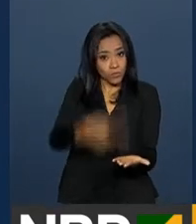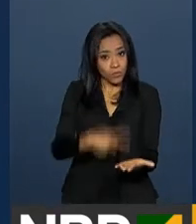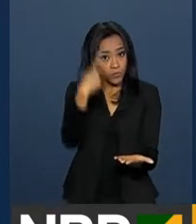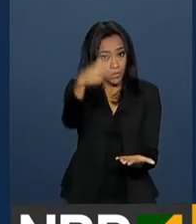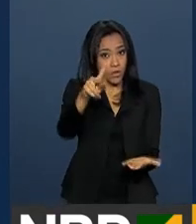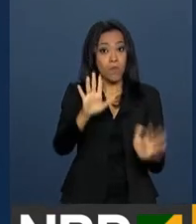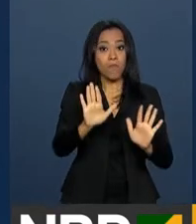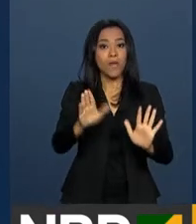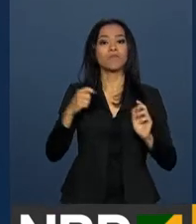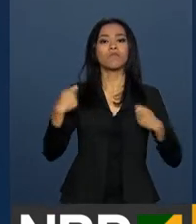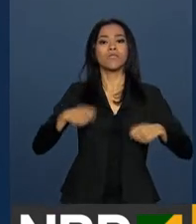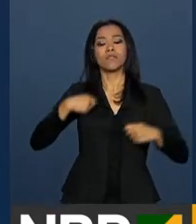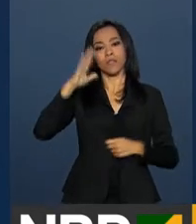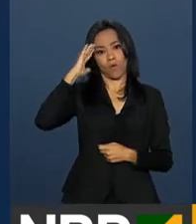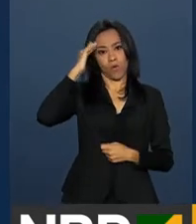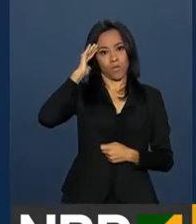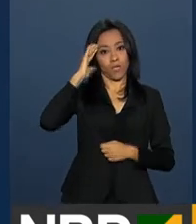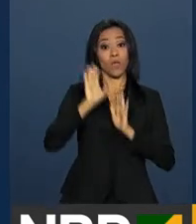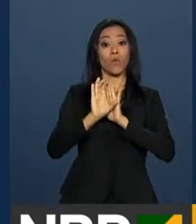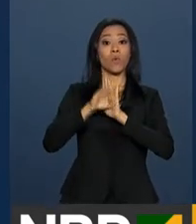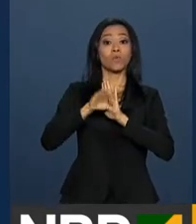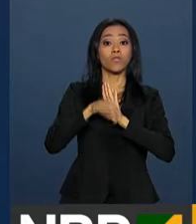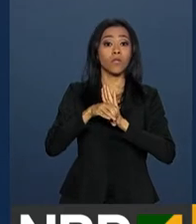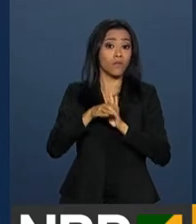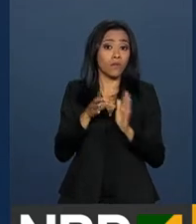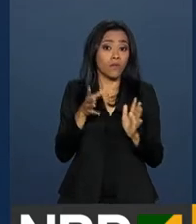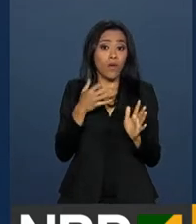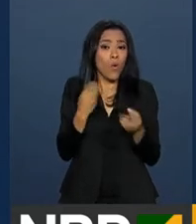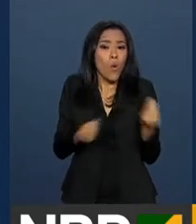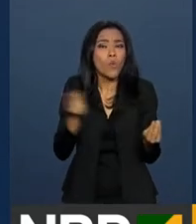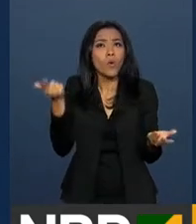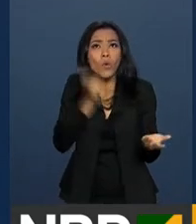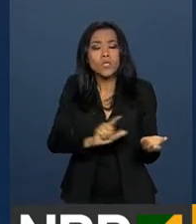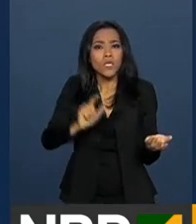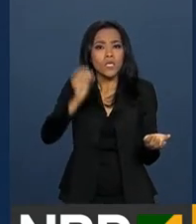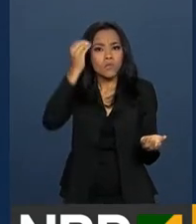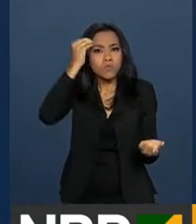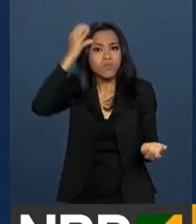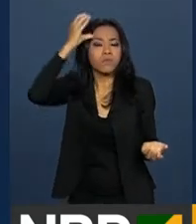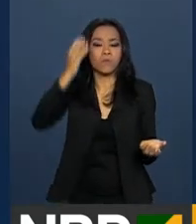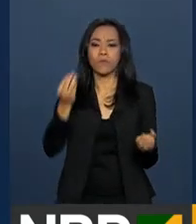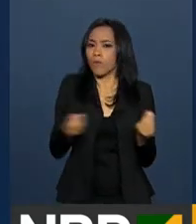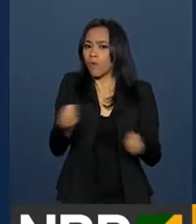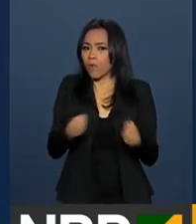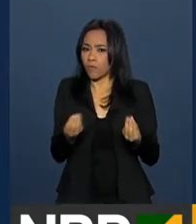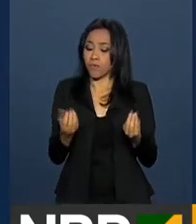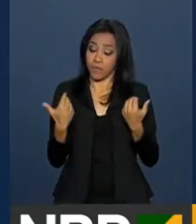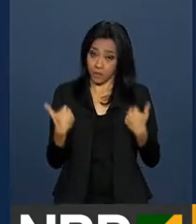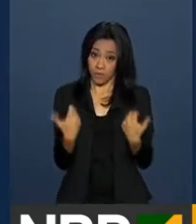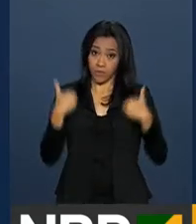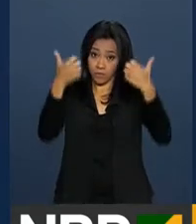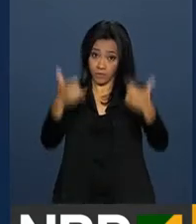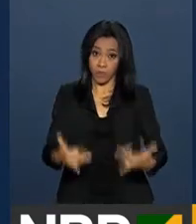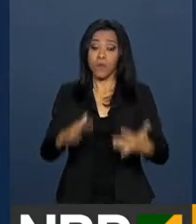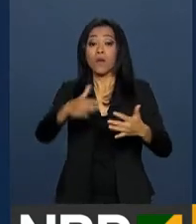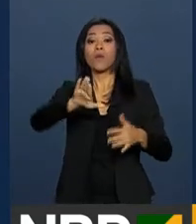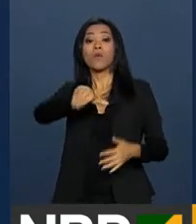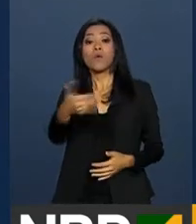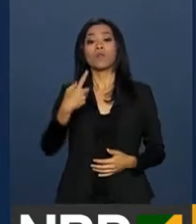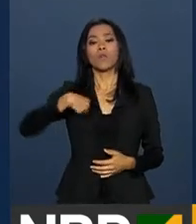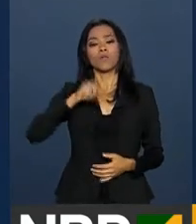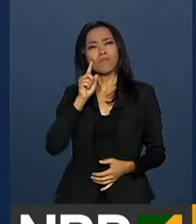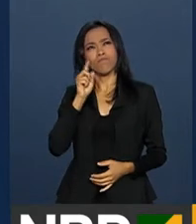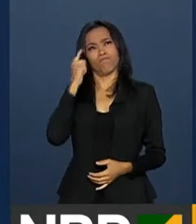ter os conceitos que os levam a esse conhecimento. Então, digo eu, quando nós pensamos no